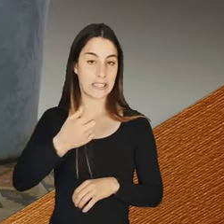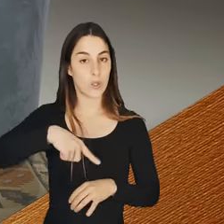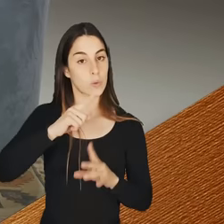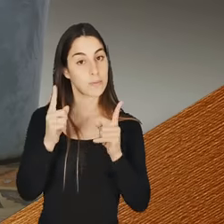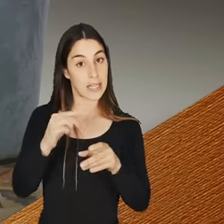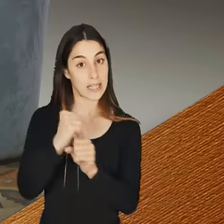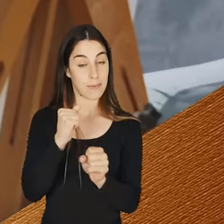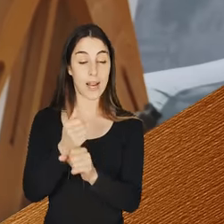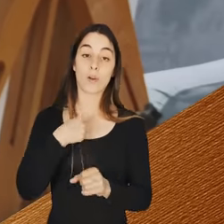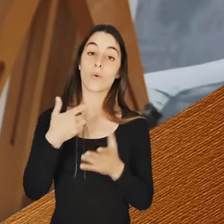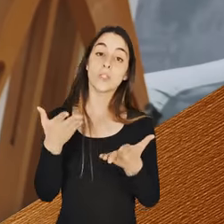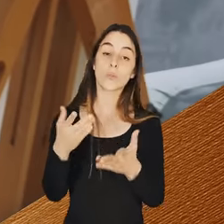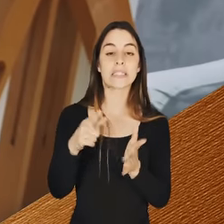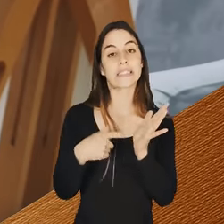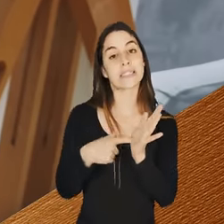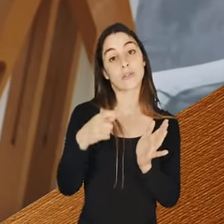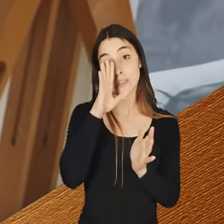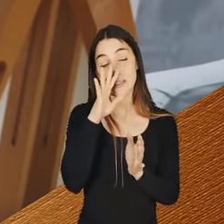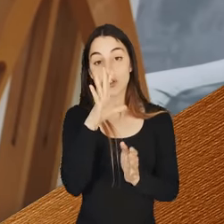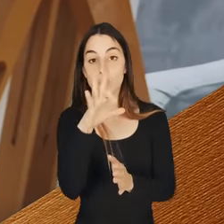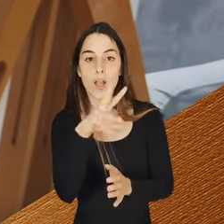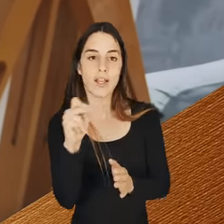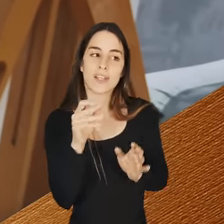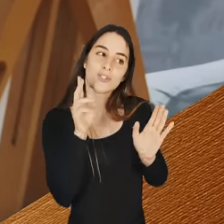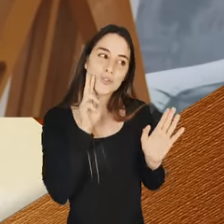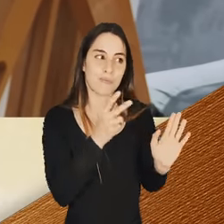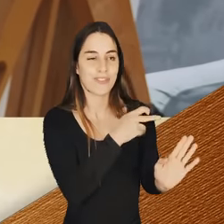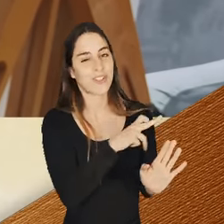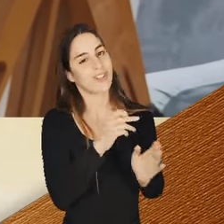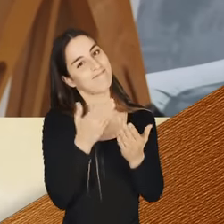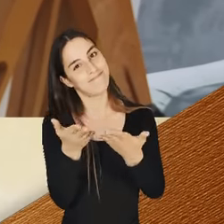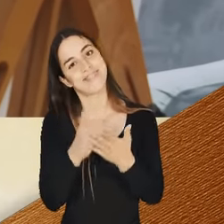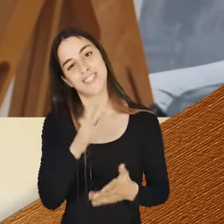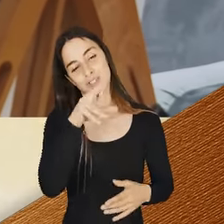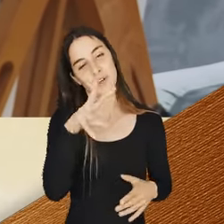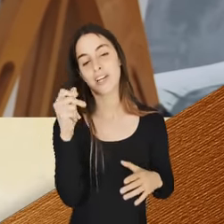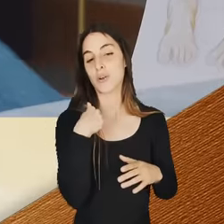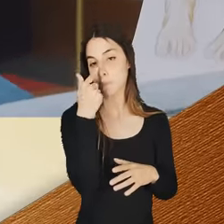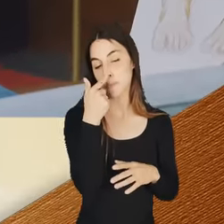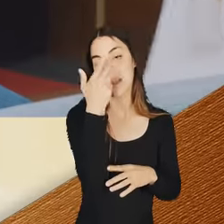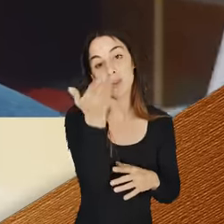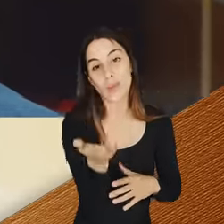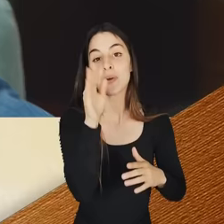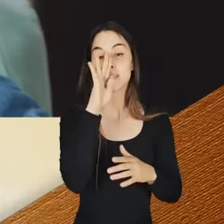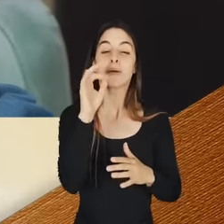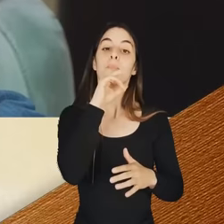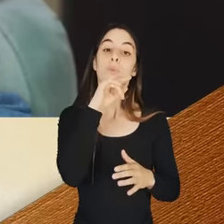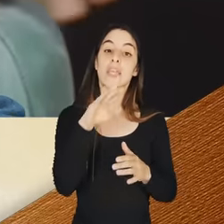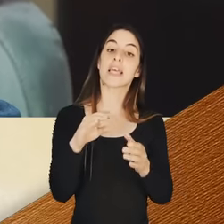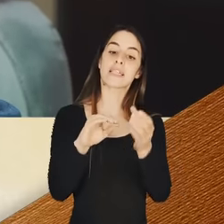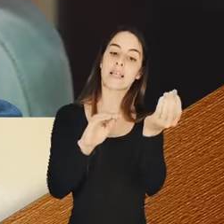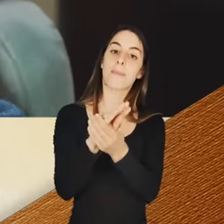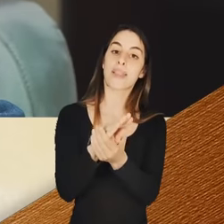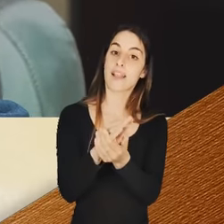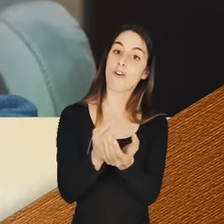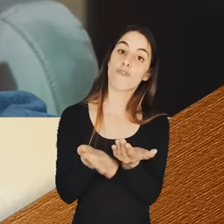uma pequena ajuda, que era se a Joana... Vítor, se não me importares... Claro que não, claro que não. Se a Joana me podia tirar a sapatilha para eu começar a trabalhar... Já,